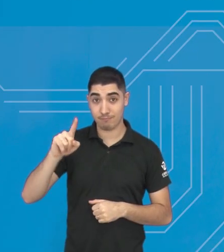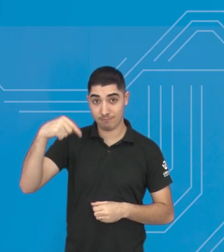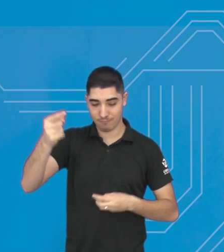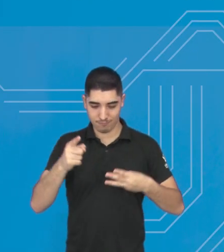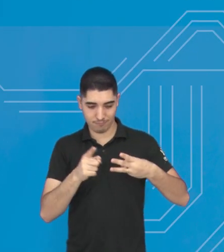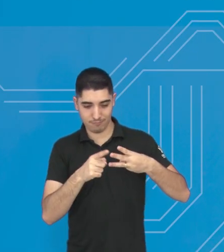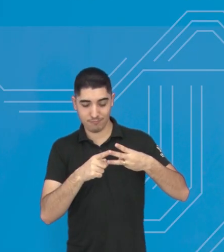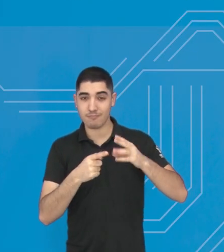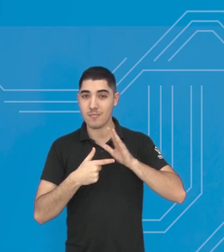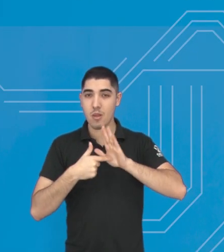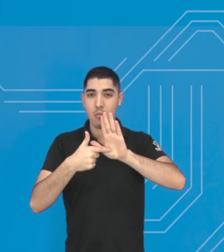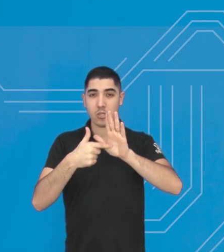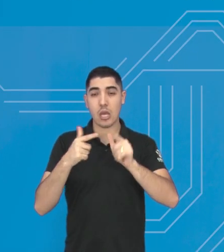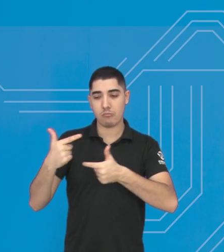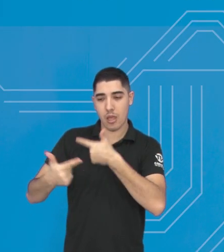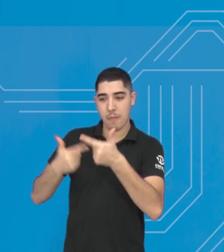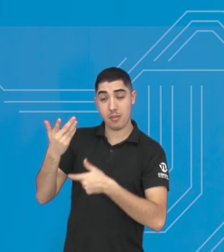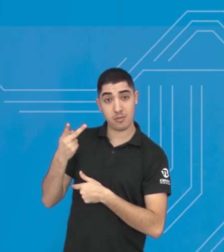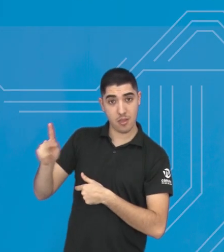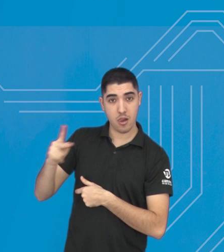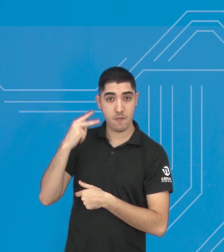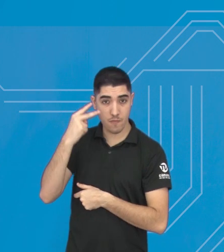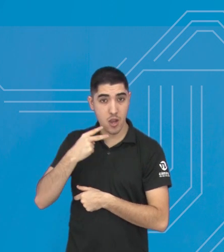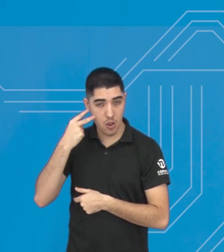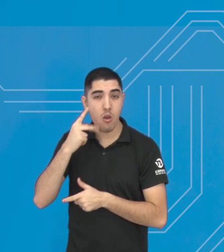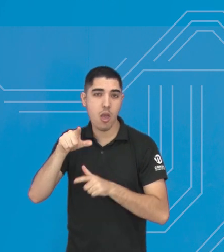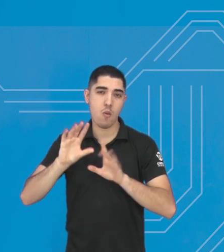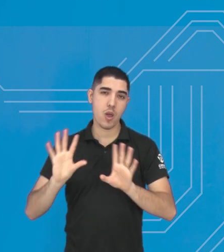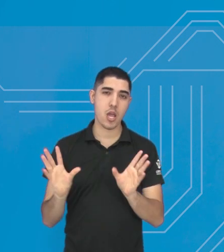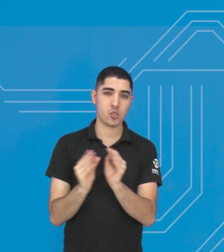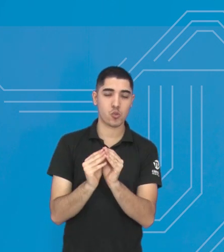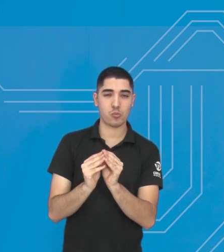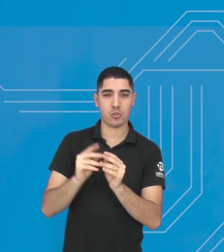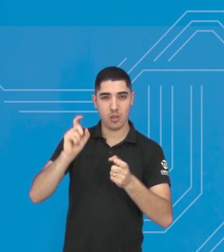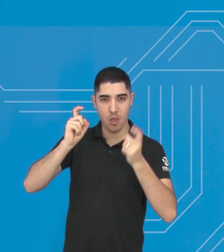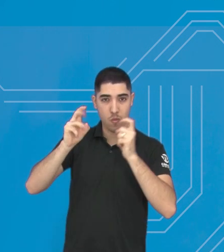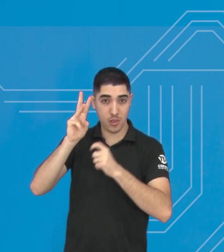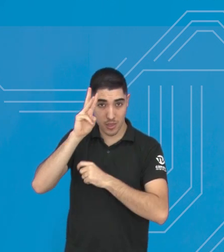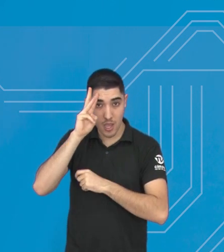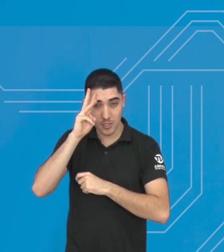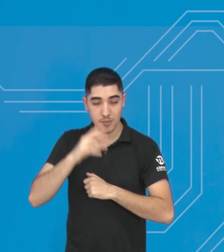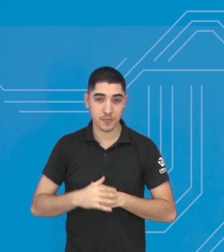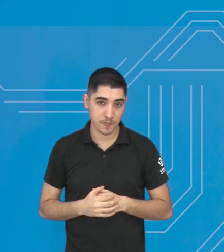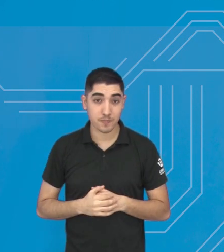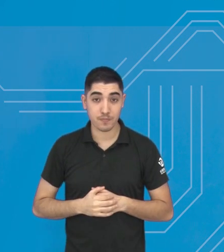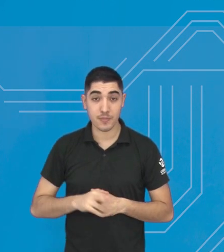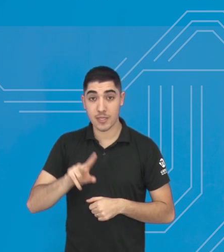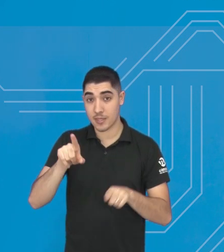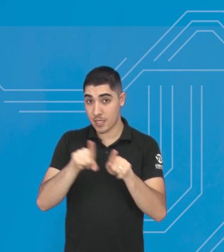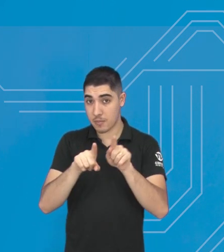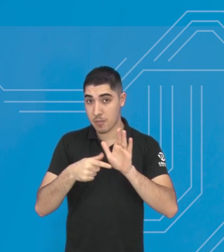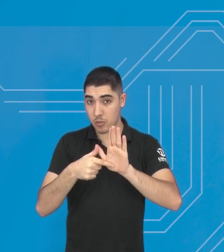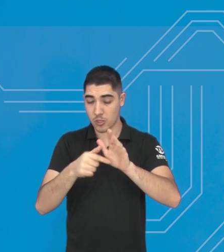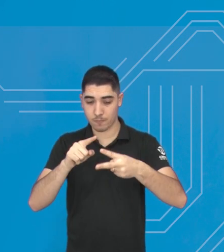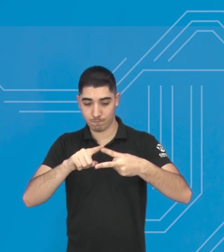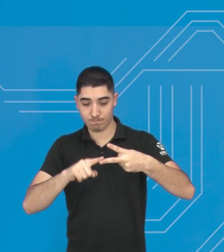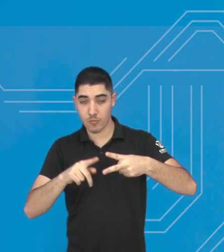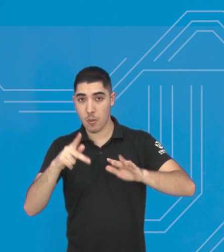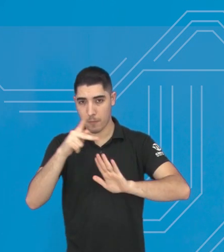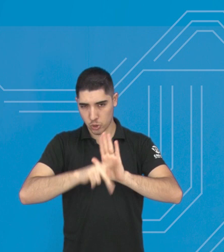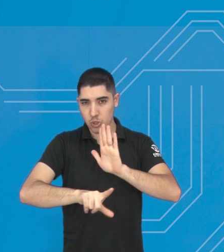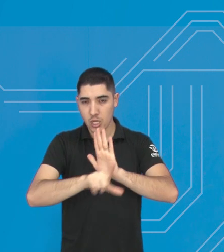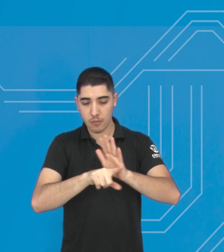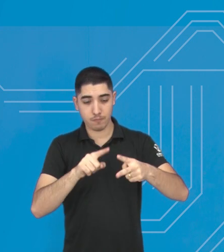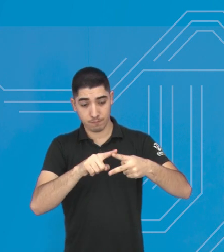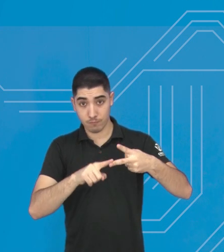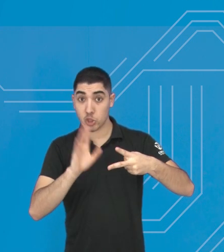No próximo bloco, vamos falar dos trabalhos dos vereadores com um resumo da sessão de terça-feira. Também vamos te apresentar 2